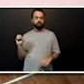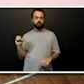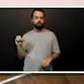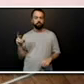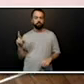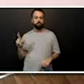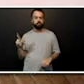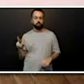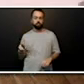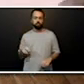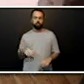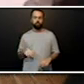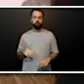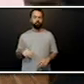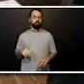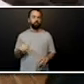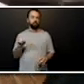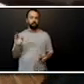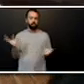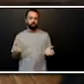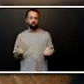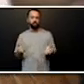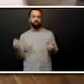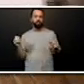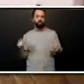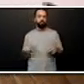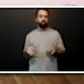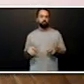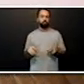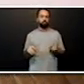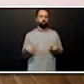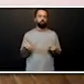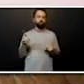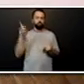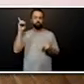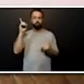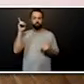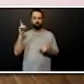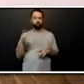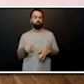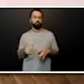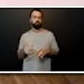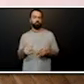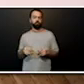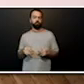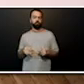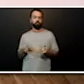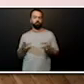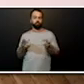O que é módulo ou valor absoluto?